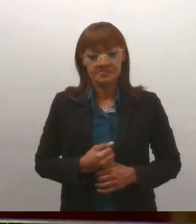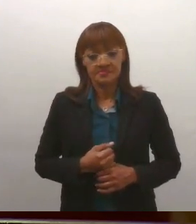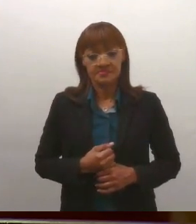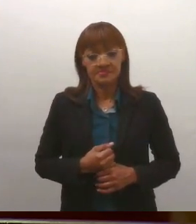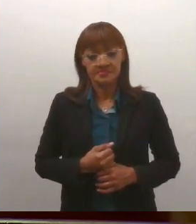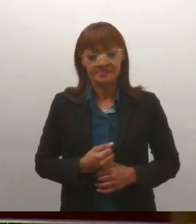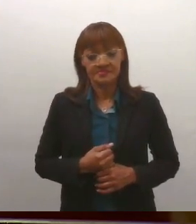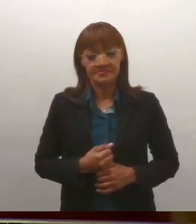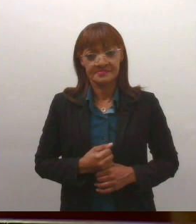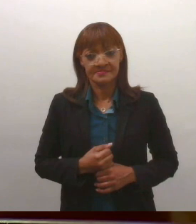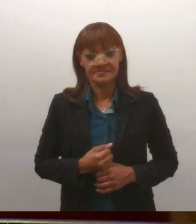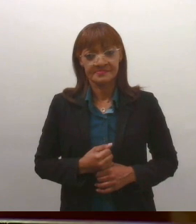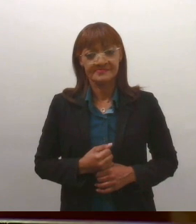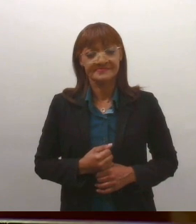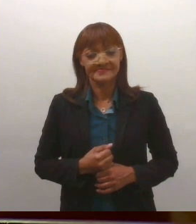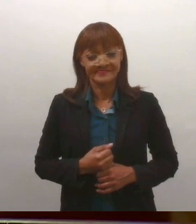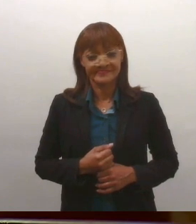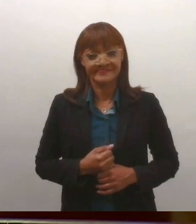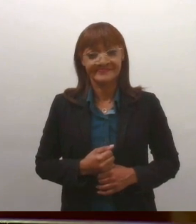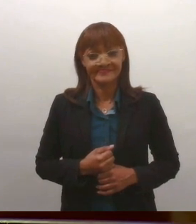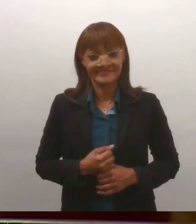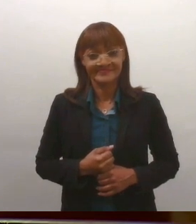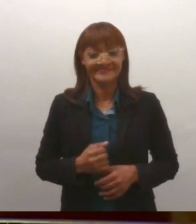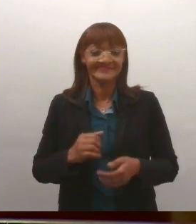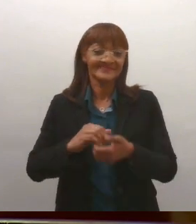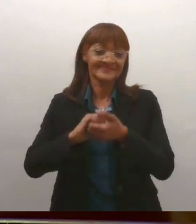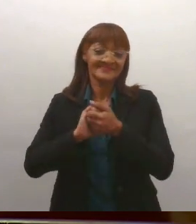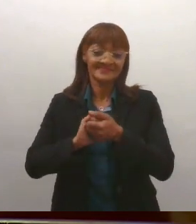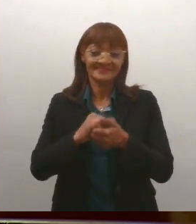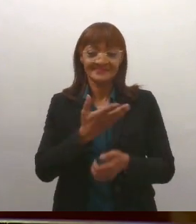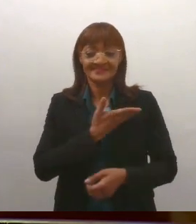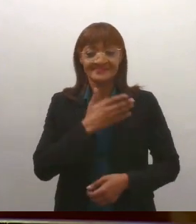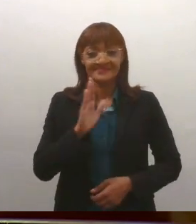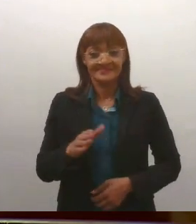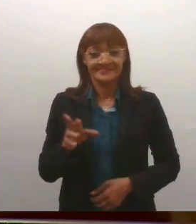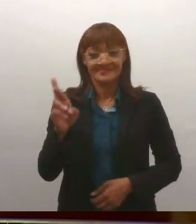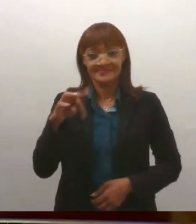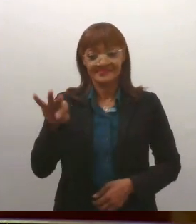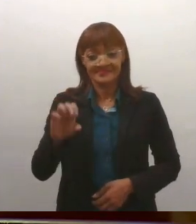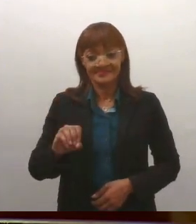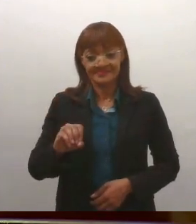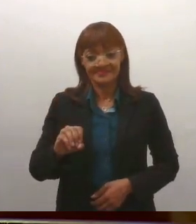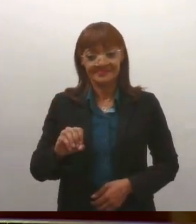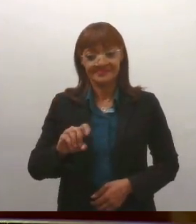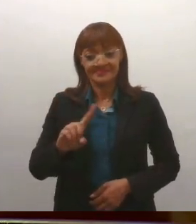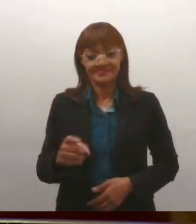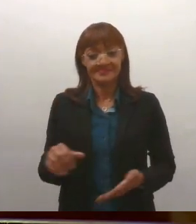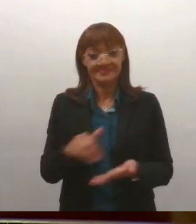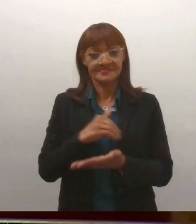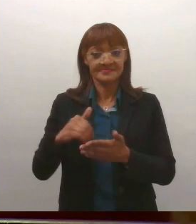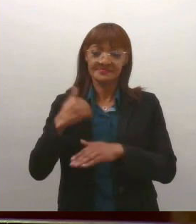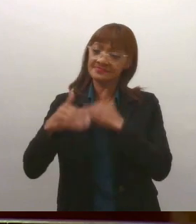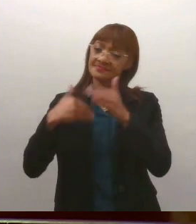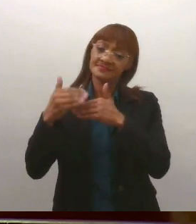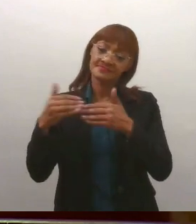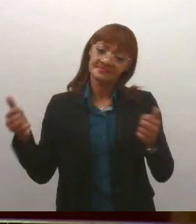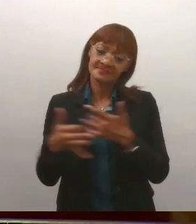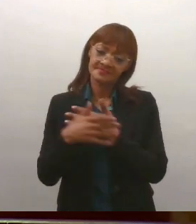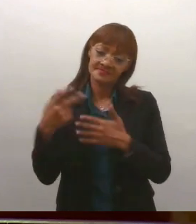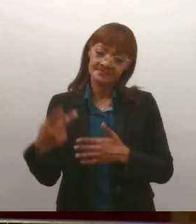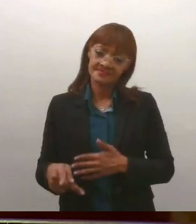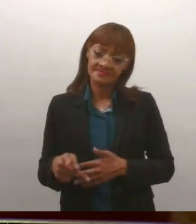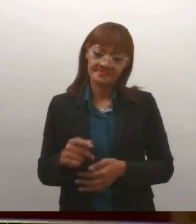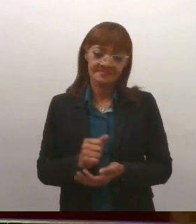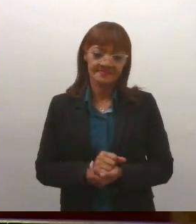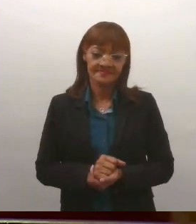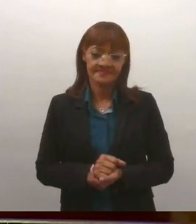saudar aqui meu amigo Luiz Roberto, ex-secretário de Desenvolvimento Urbano e Infraestrutura de Aracaju, Gilson